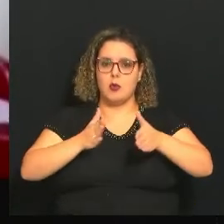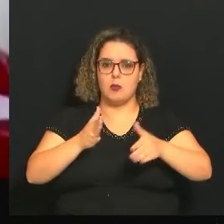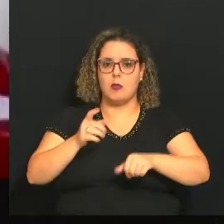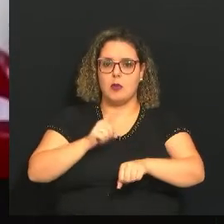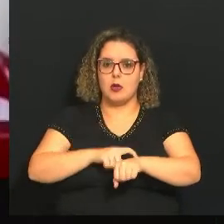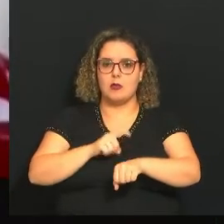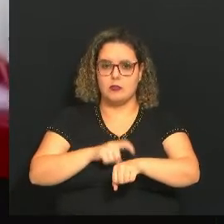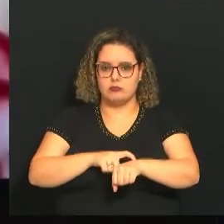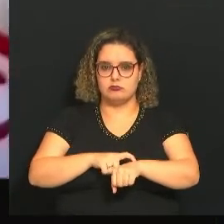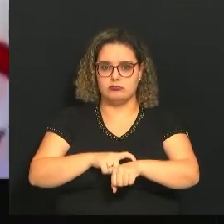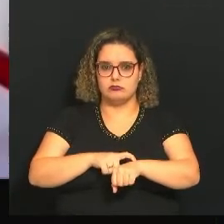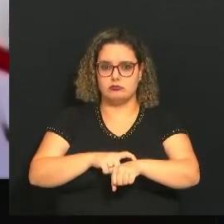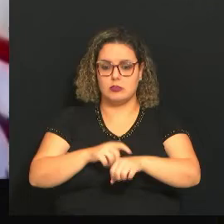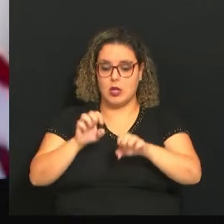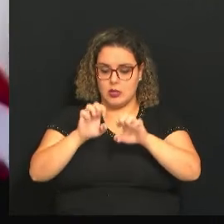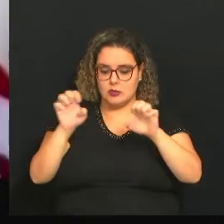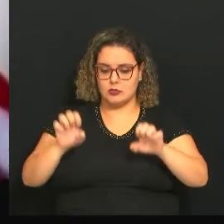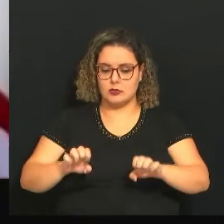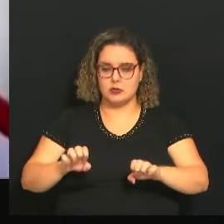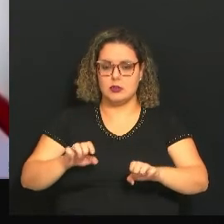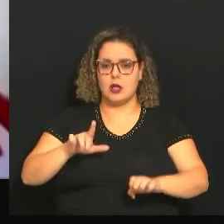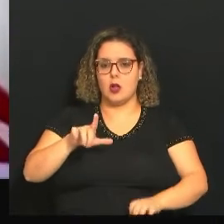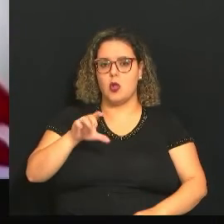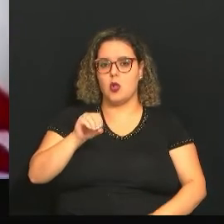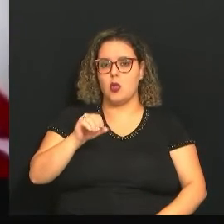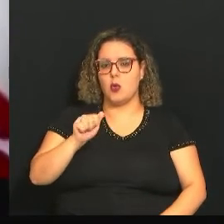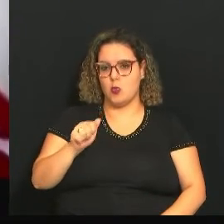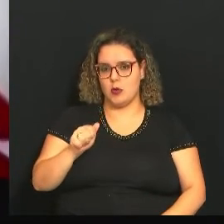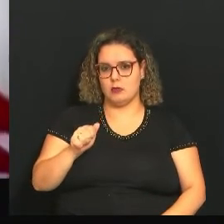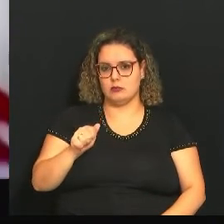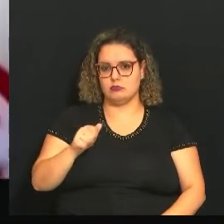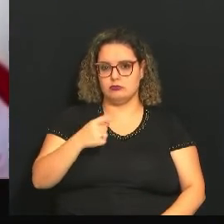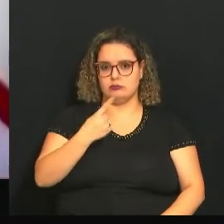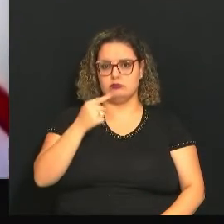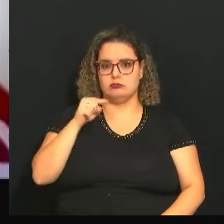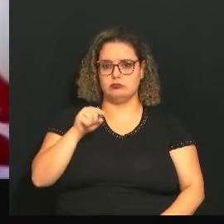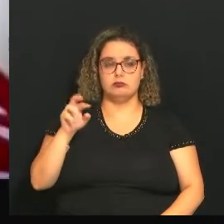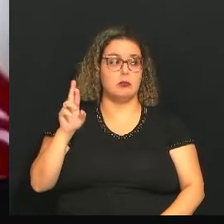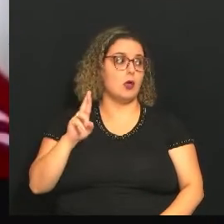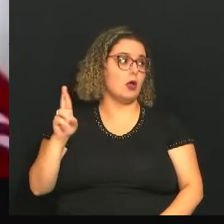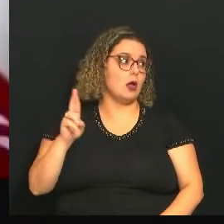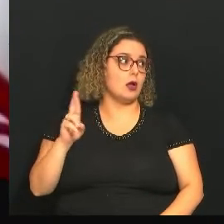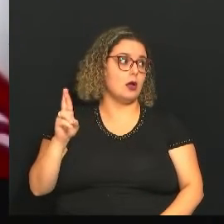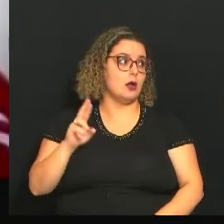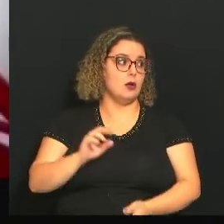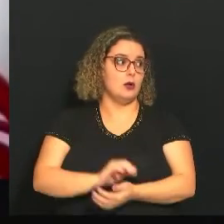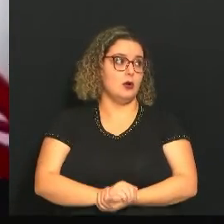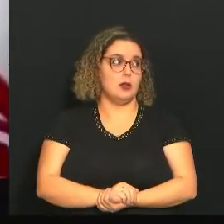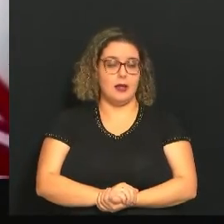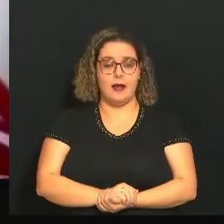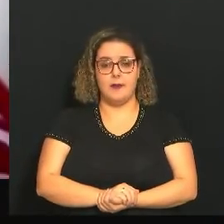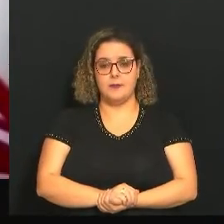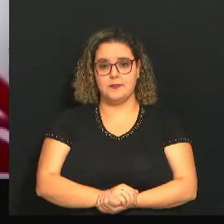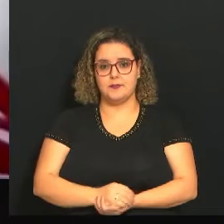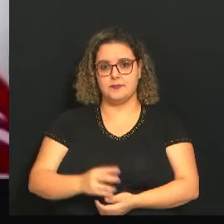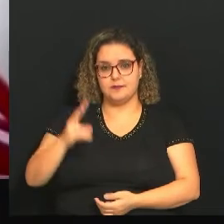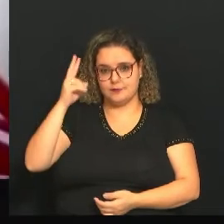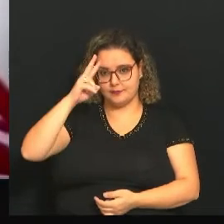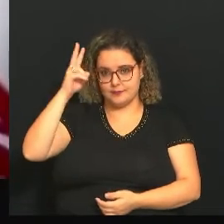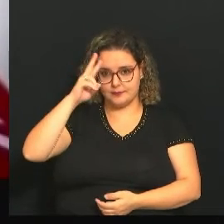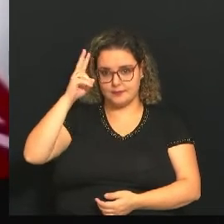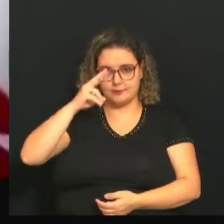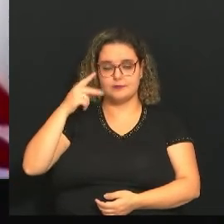da estruturação da LOA. Ficou lá R$ 1.000. Né? E os vereadores, eu me recordo de alguns defendendo, juntamente